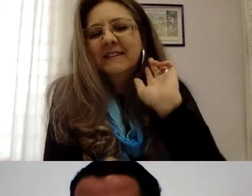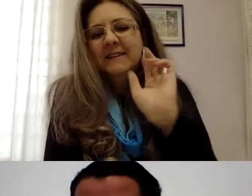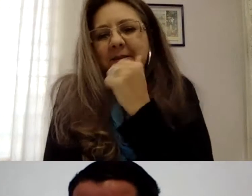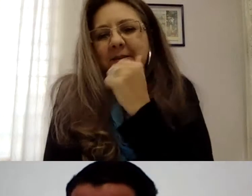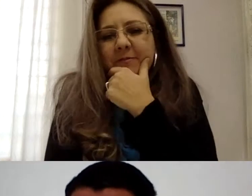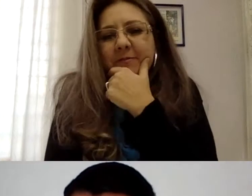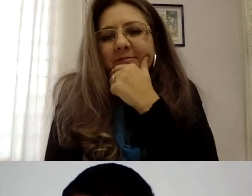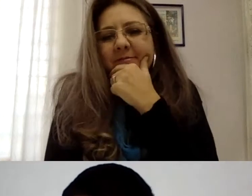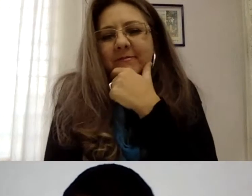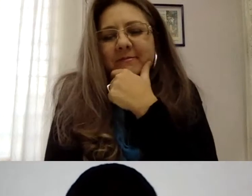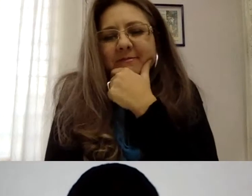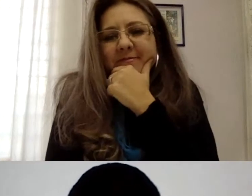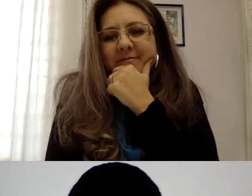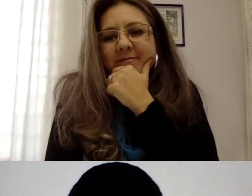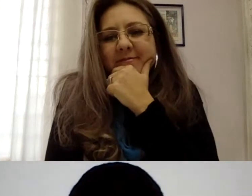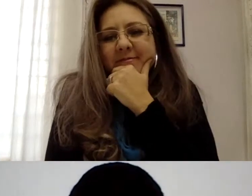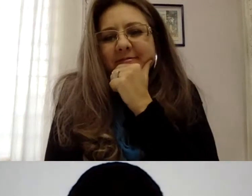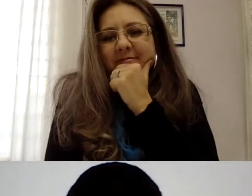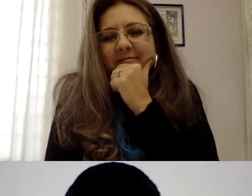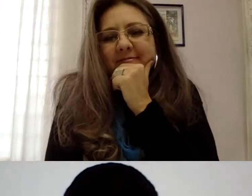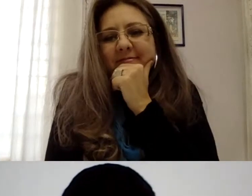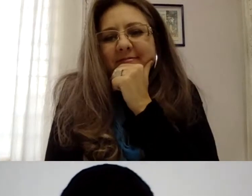vou tentar. Agora,